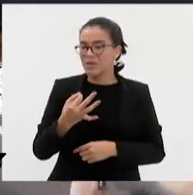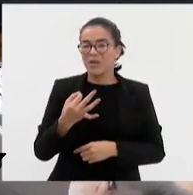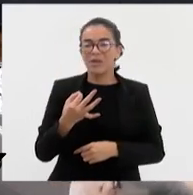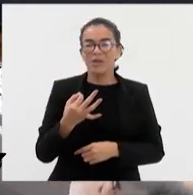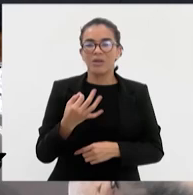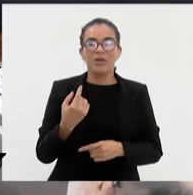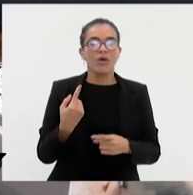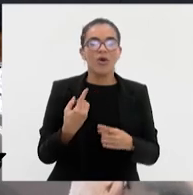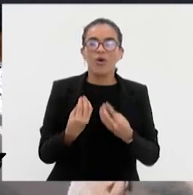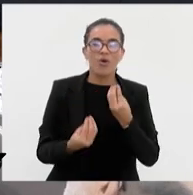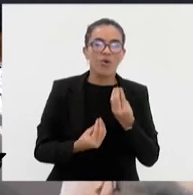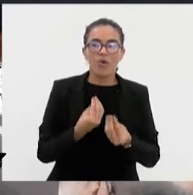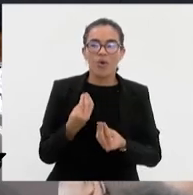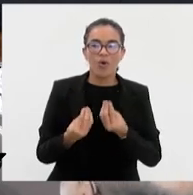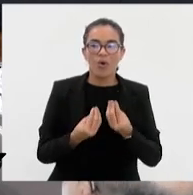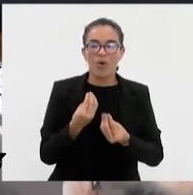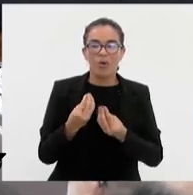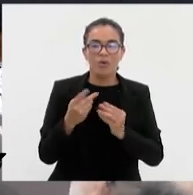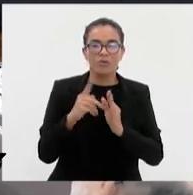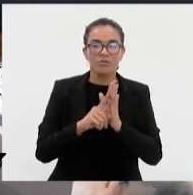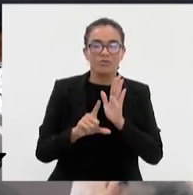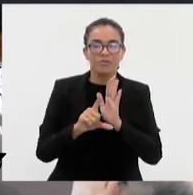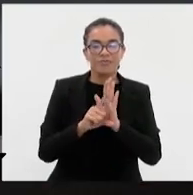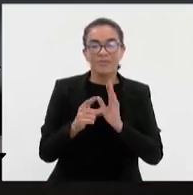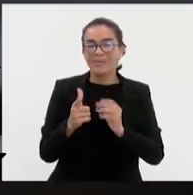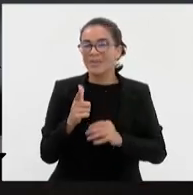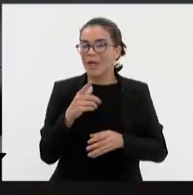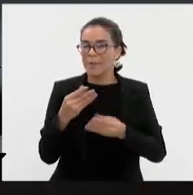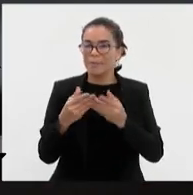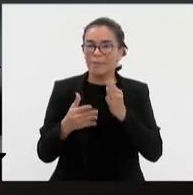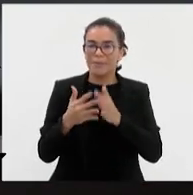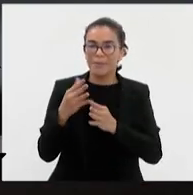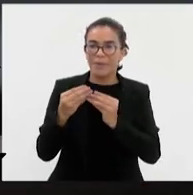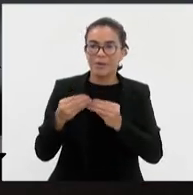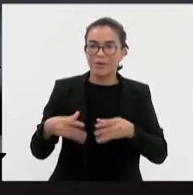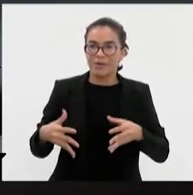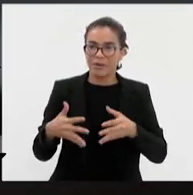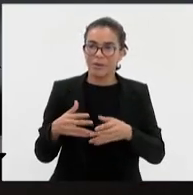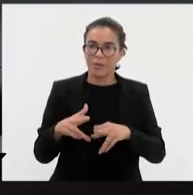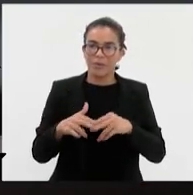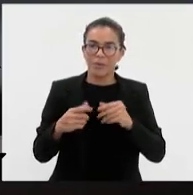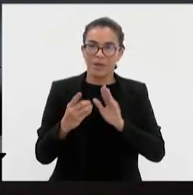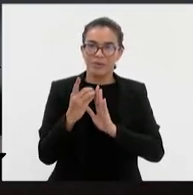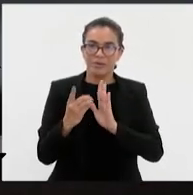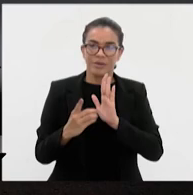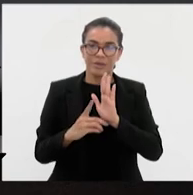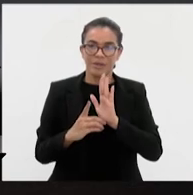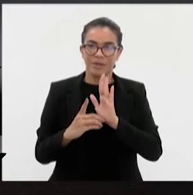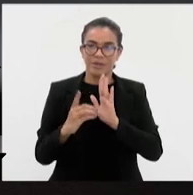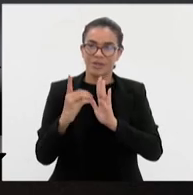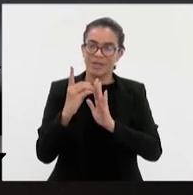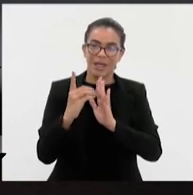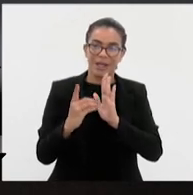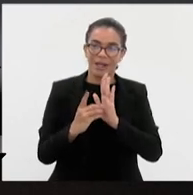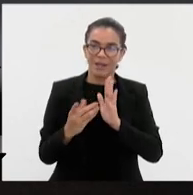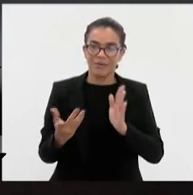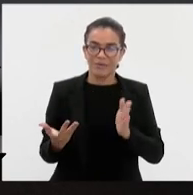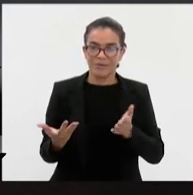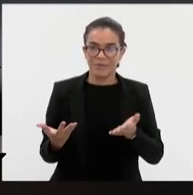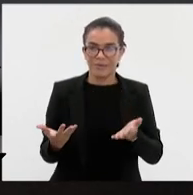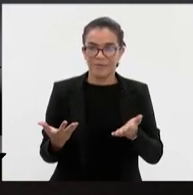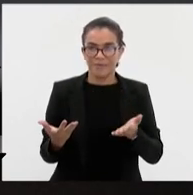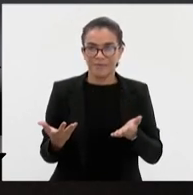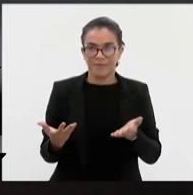projeto de lei, como tese, possa estar prejudicado por uma edição de um decreto. Na pirâmide